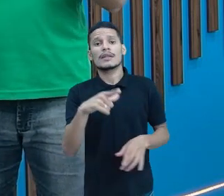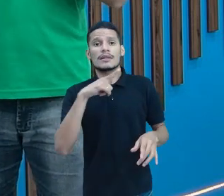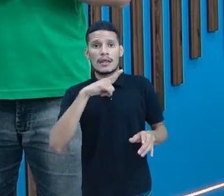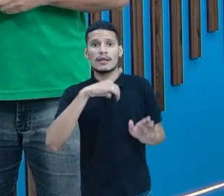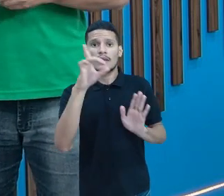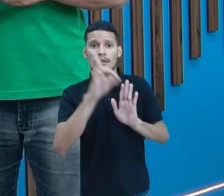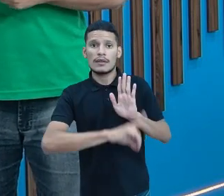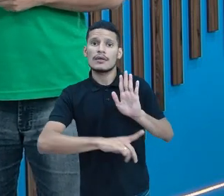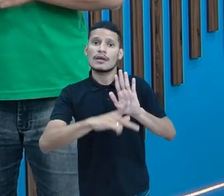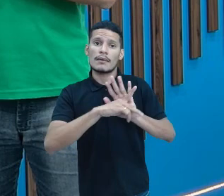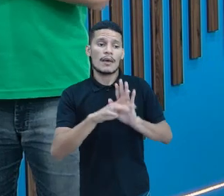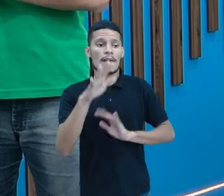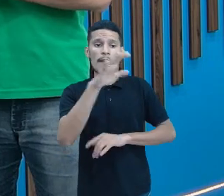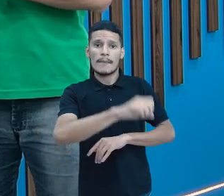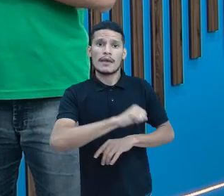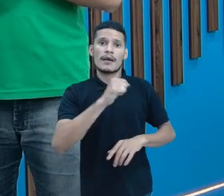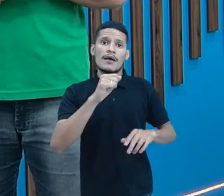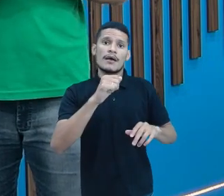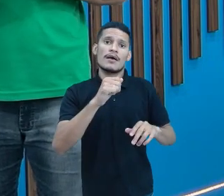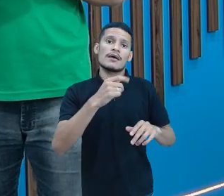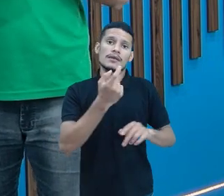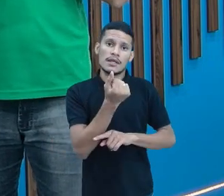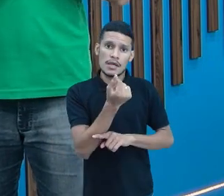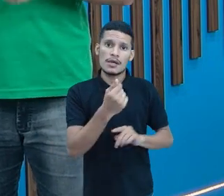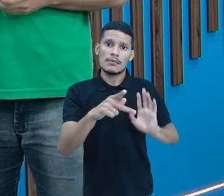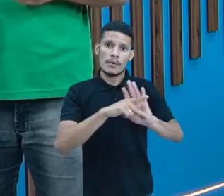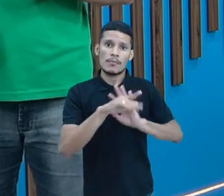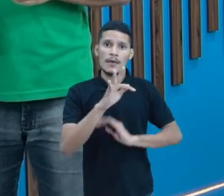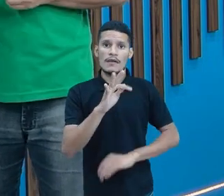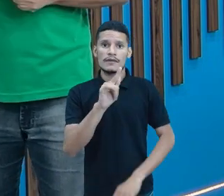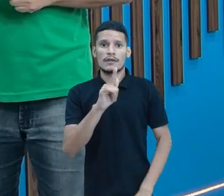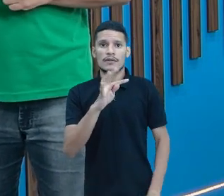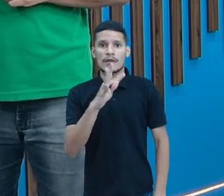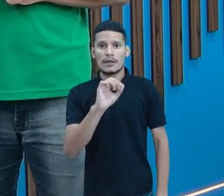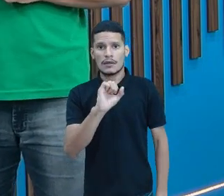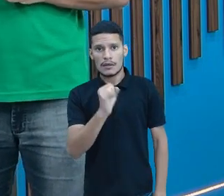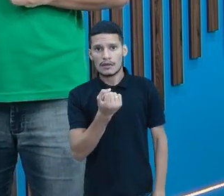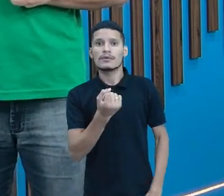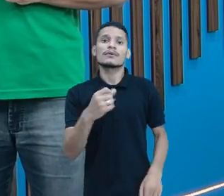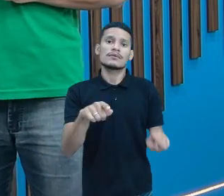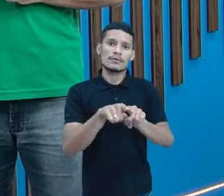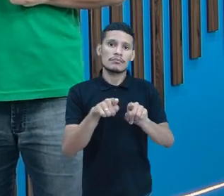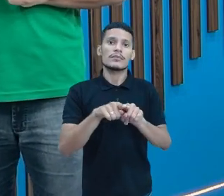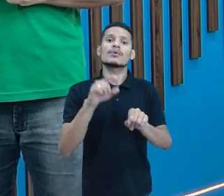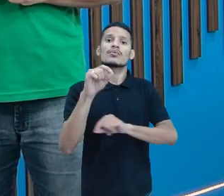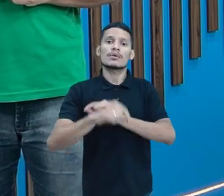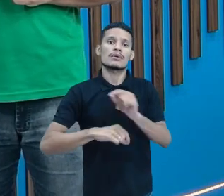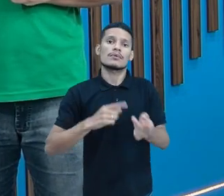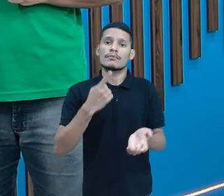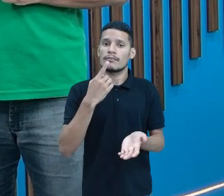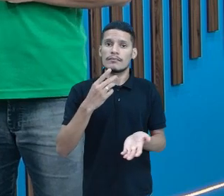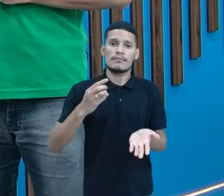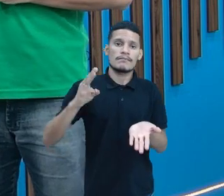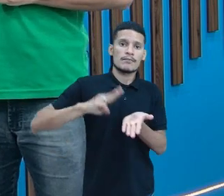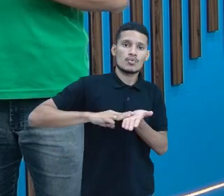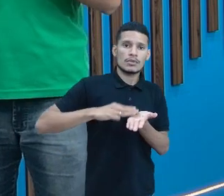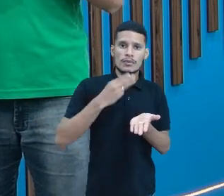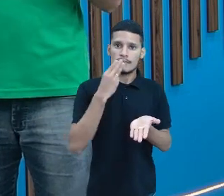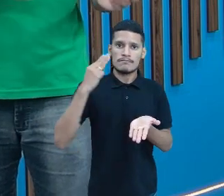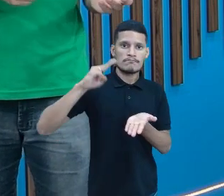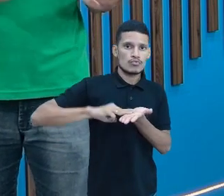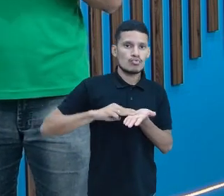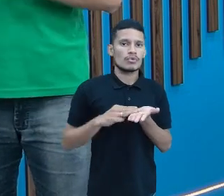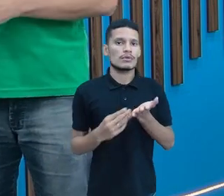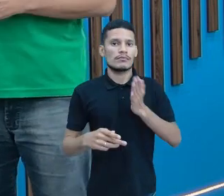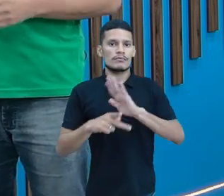a sacar, né, o valor do FGTS e mais uma multa de 40%, a gente vai explicar isso mais adiante, pode usar inclusive